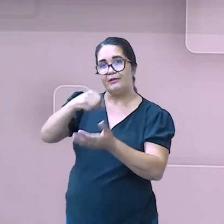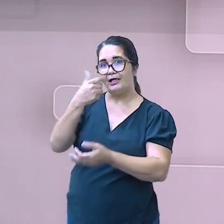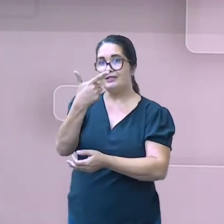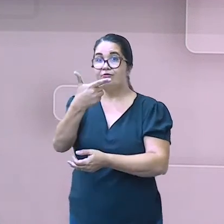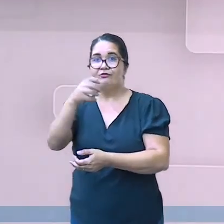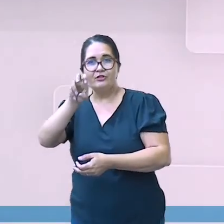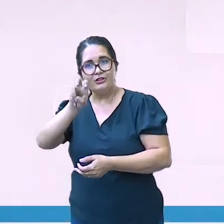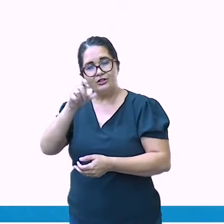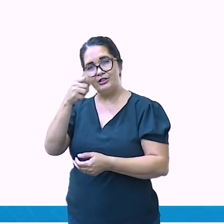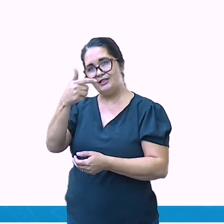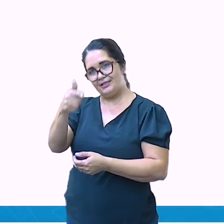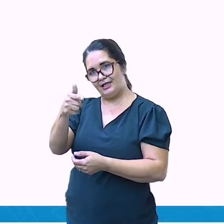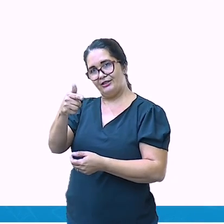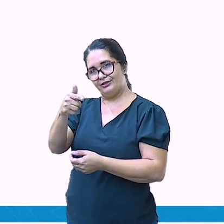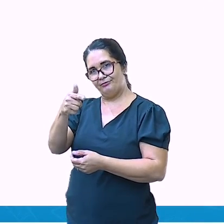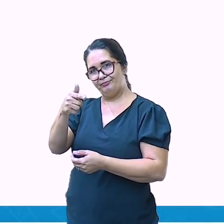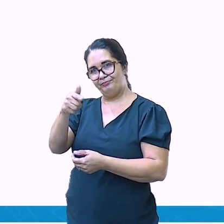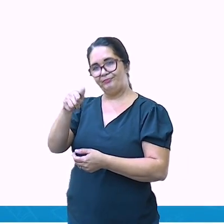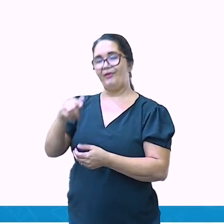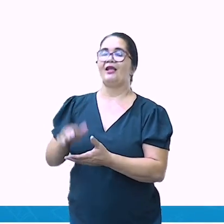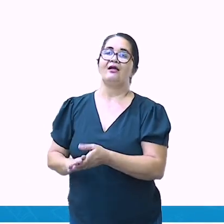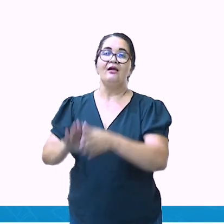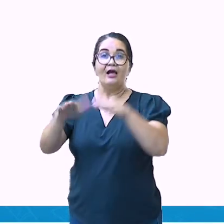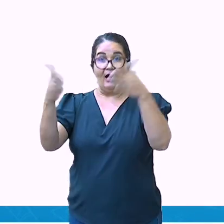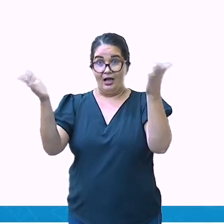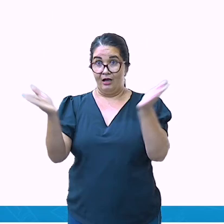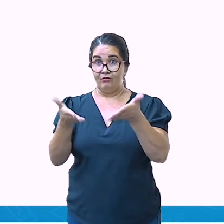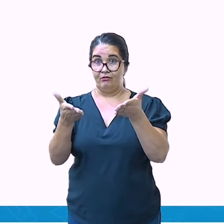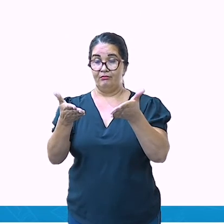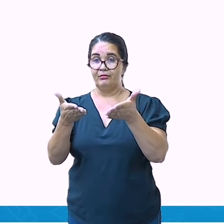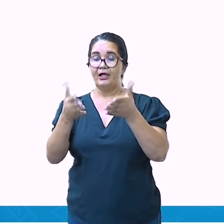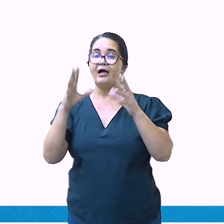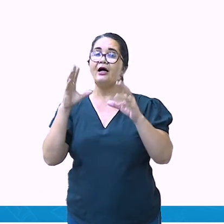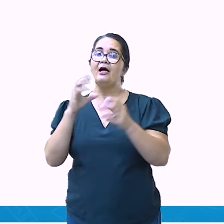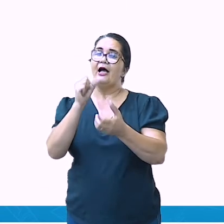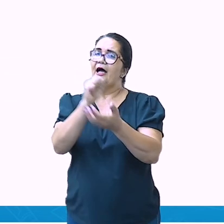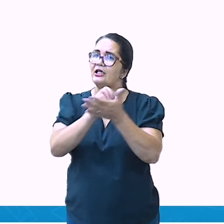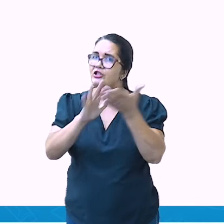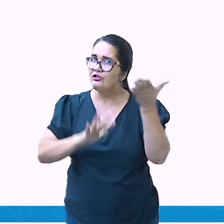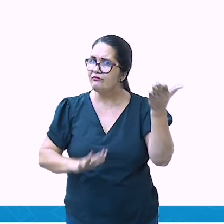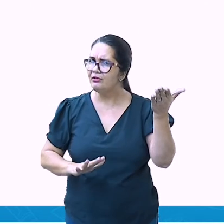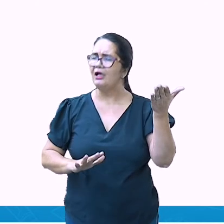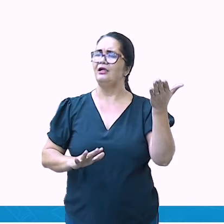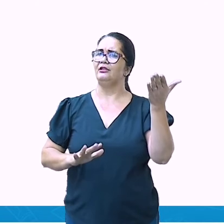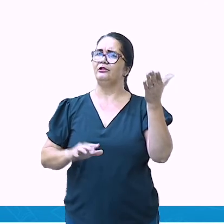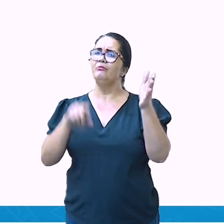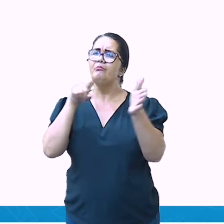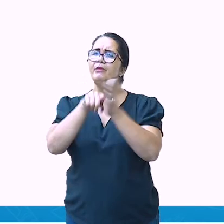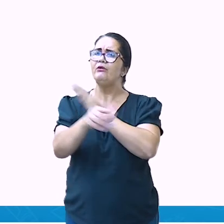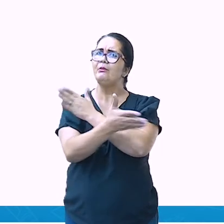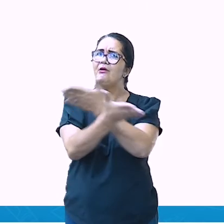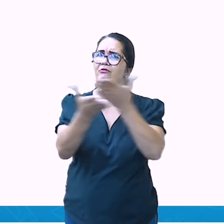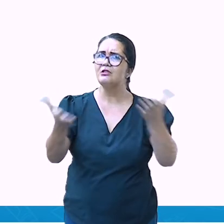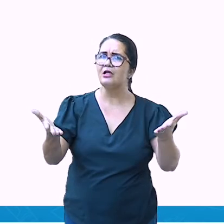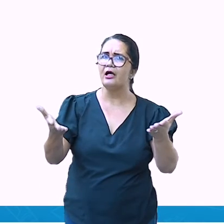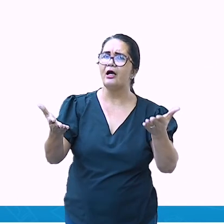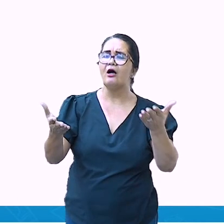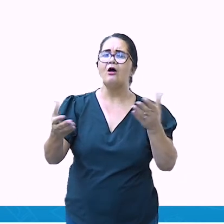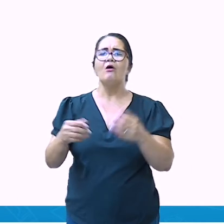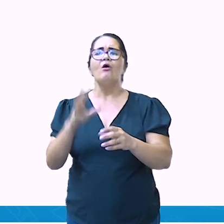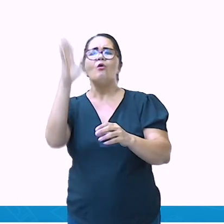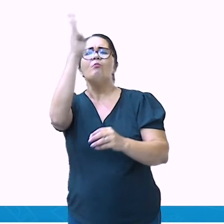Agora nós vamos para a parte da nossa atividade. O Brasil foi dividido pelo IBGE